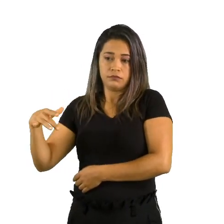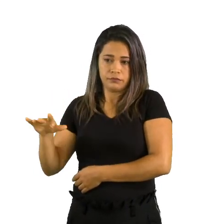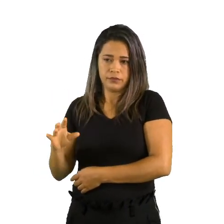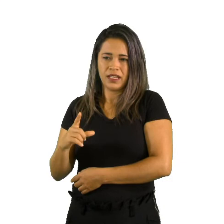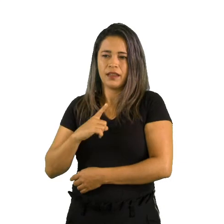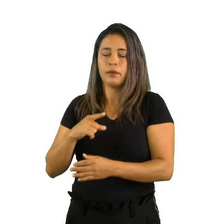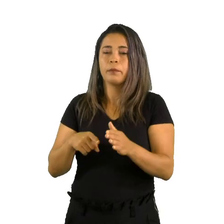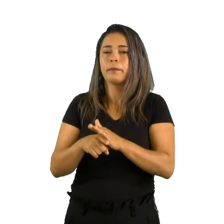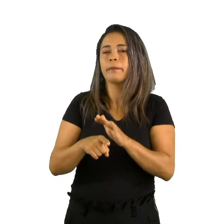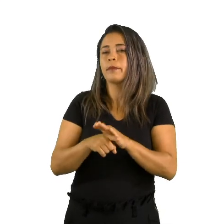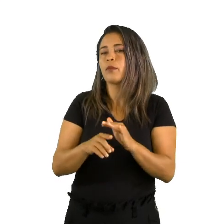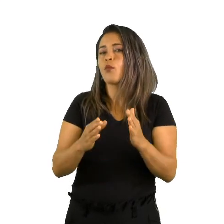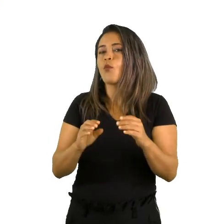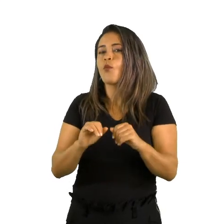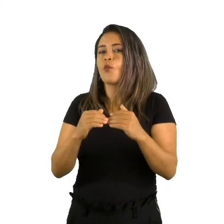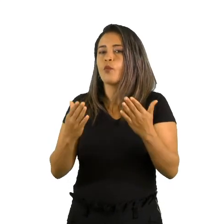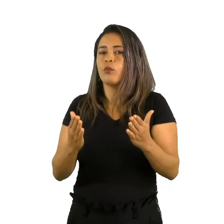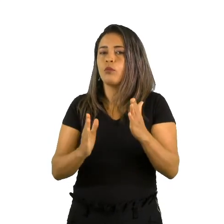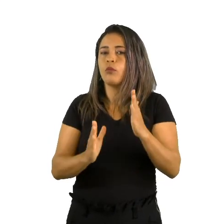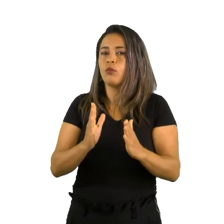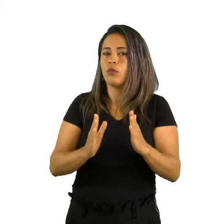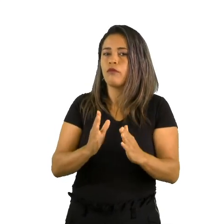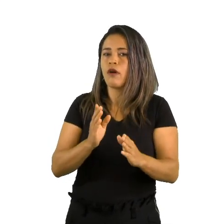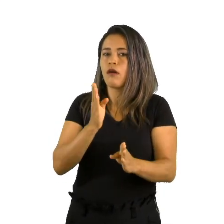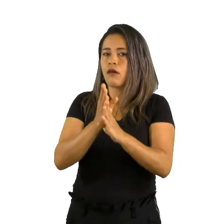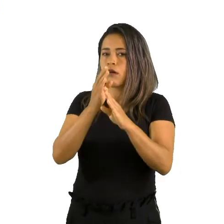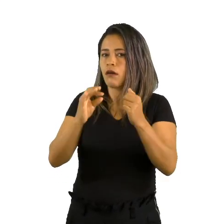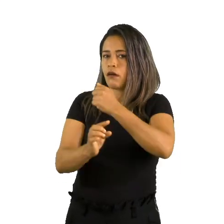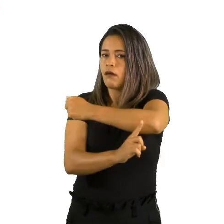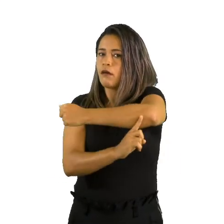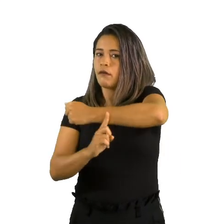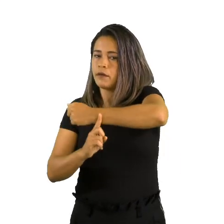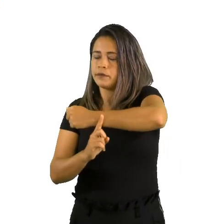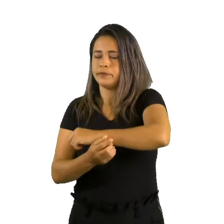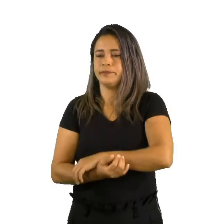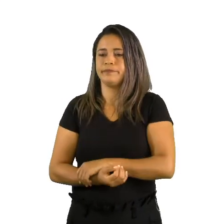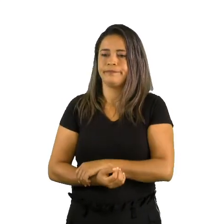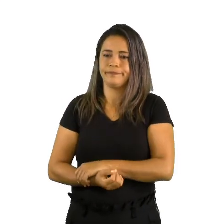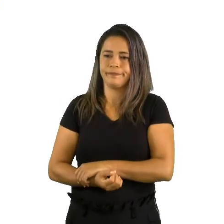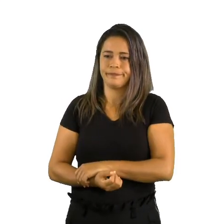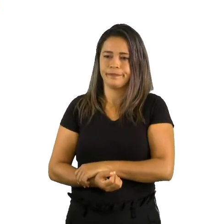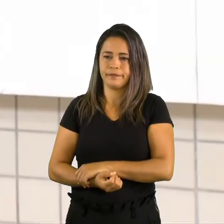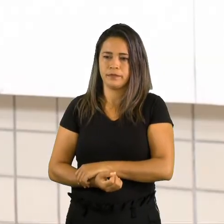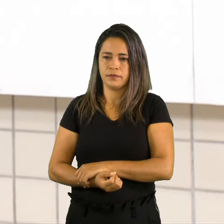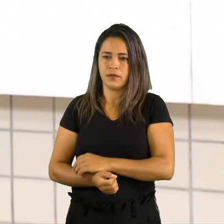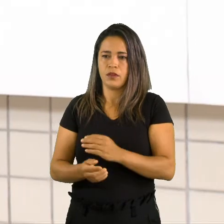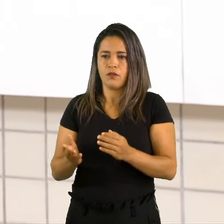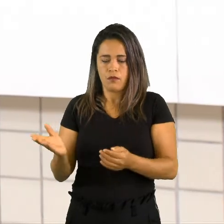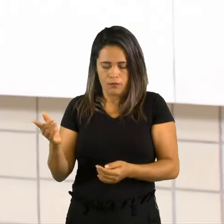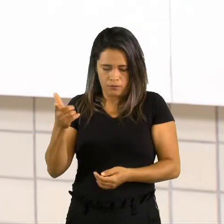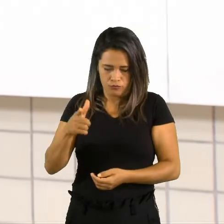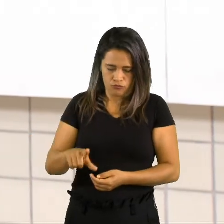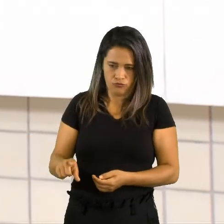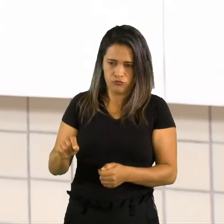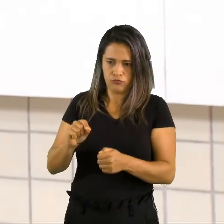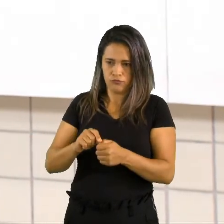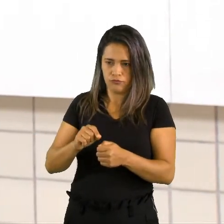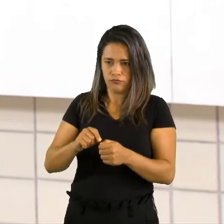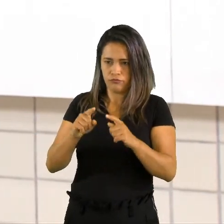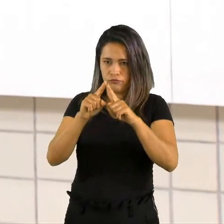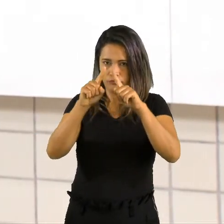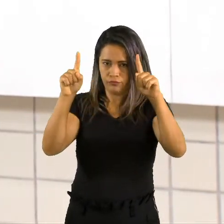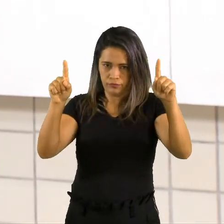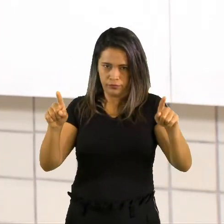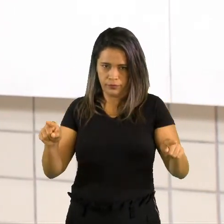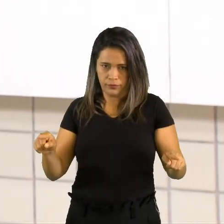entre quais números ele vai localizar na régua. Vamos fazer aqui a nossa régua, a nossa reta numérica aqui no